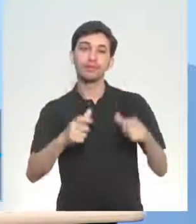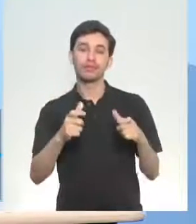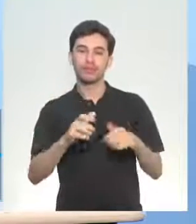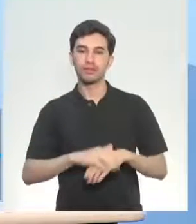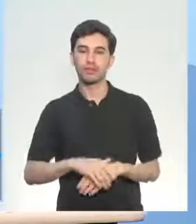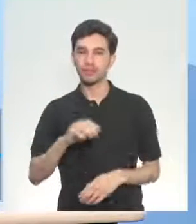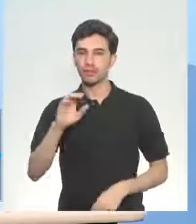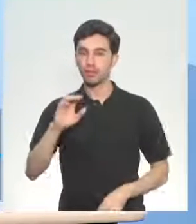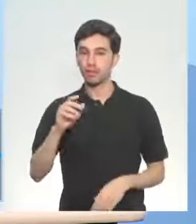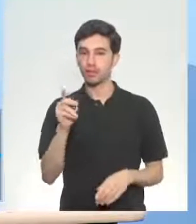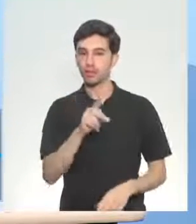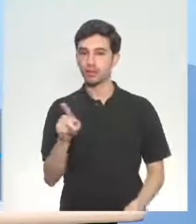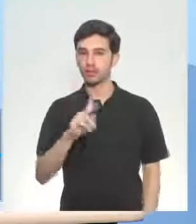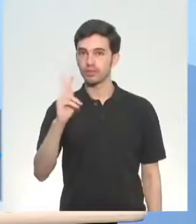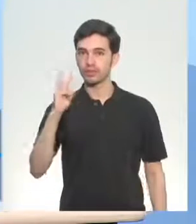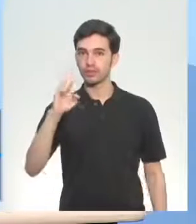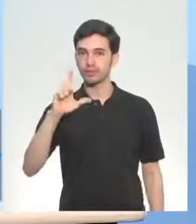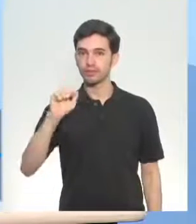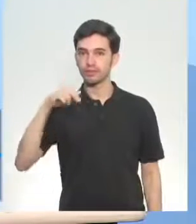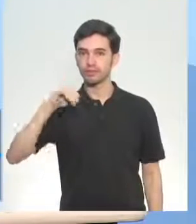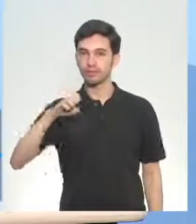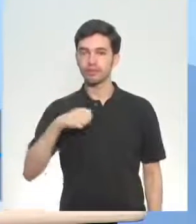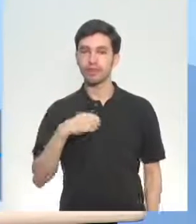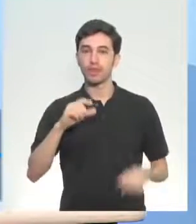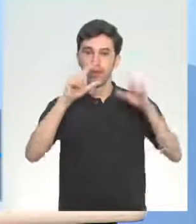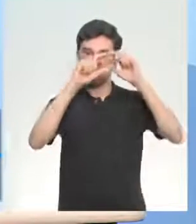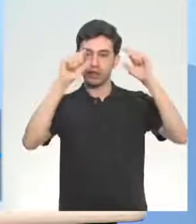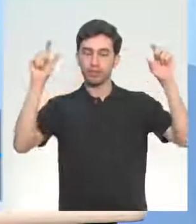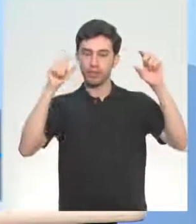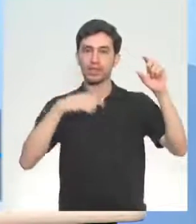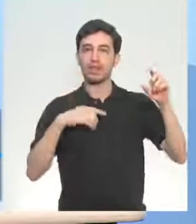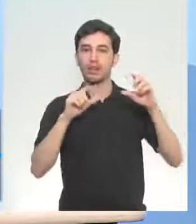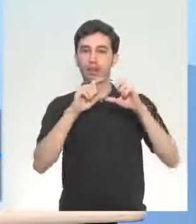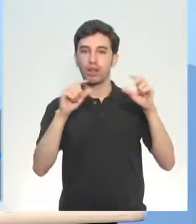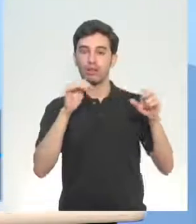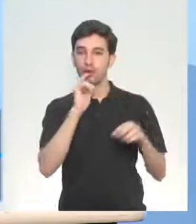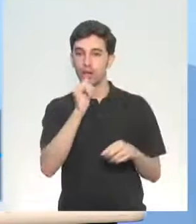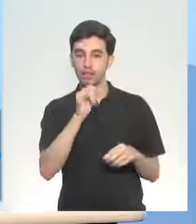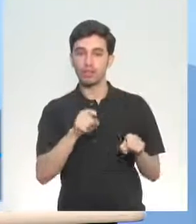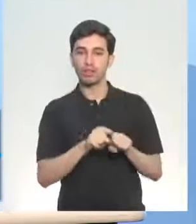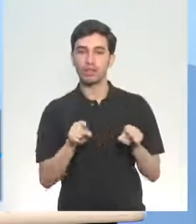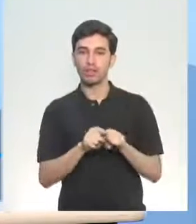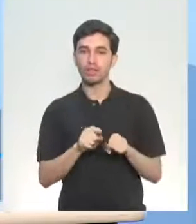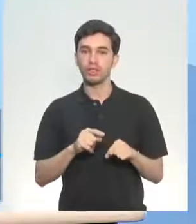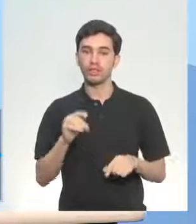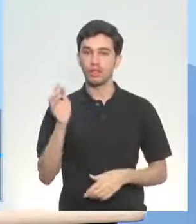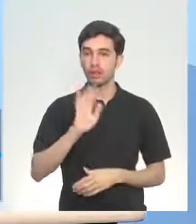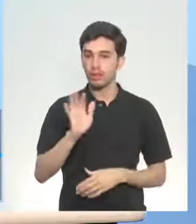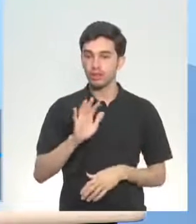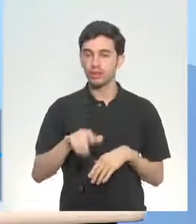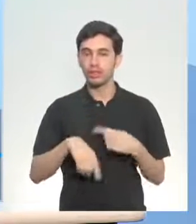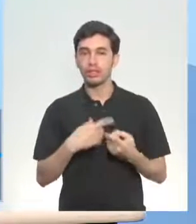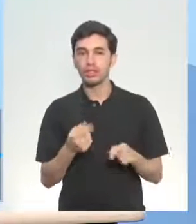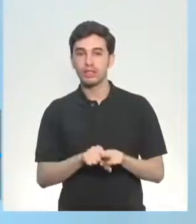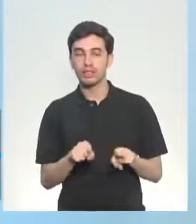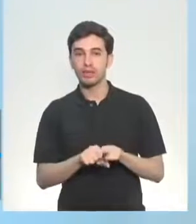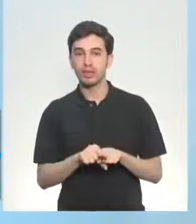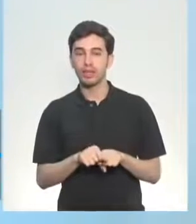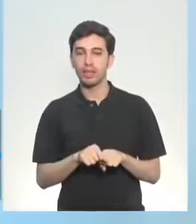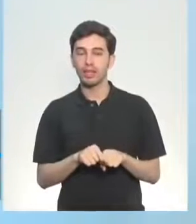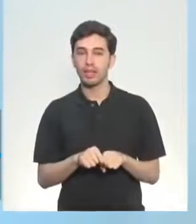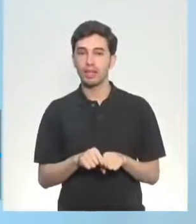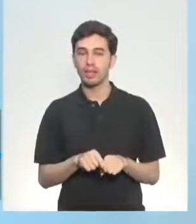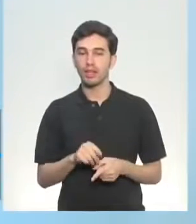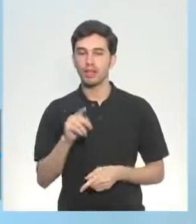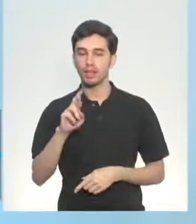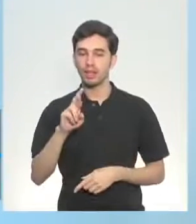A Prohelena colocou cabeçalho, vocativo, assunto, saudações e remetente. O aluno Samuel, da